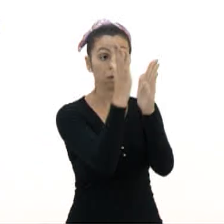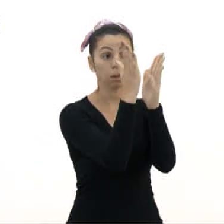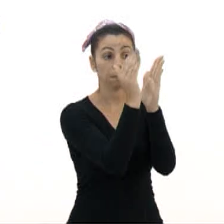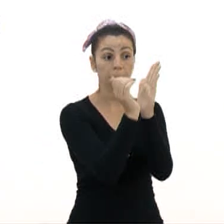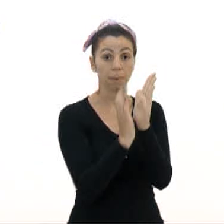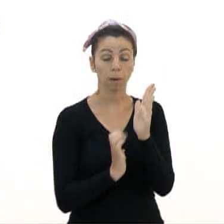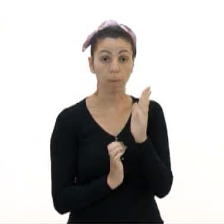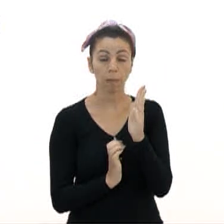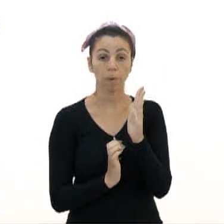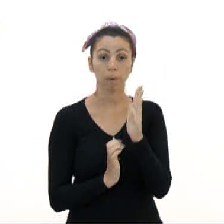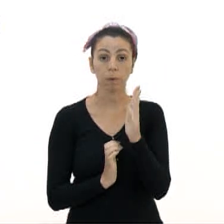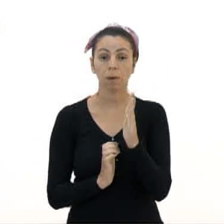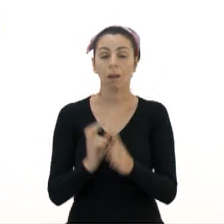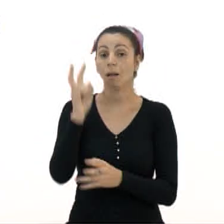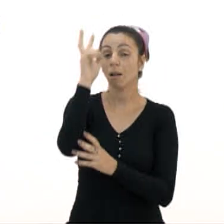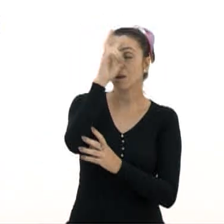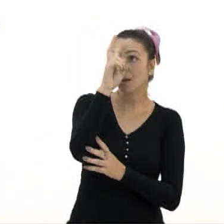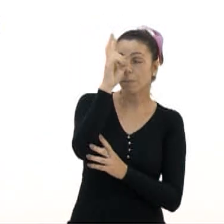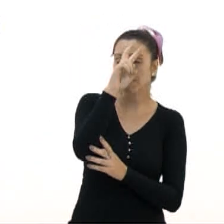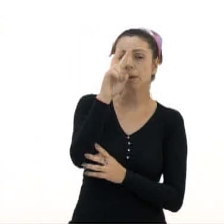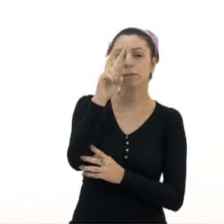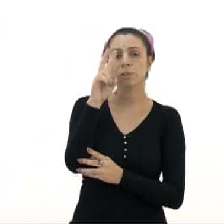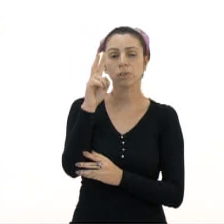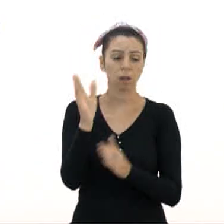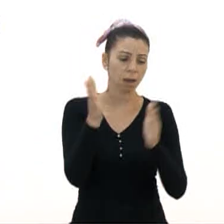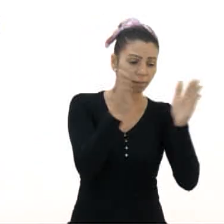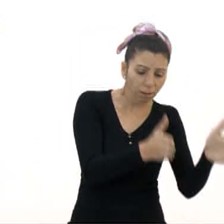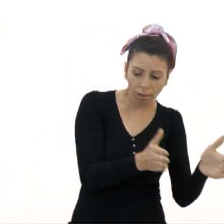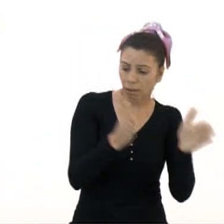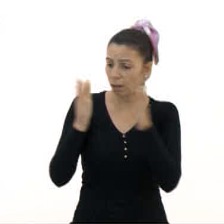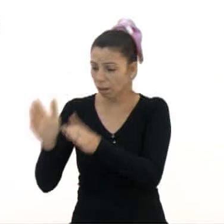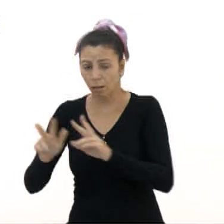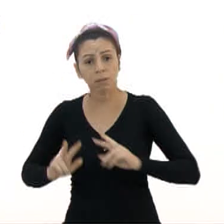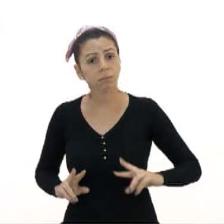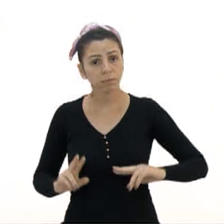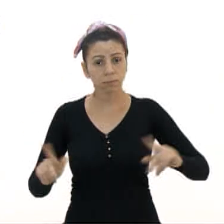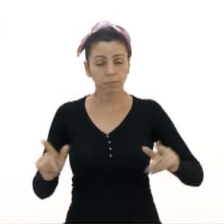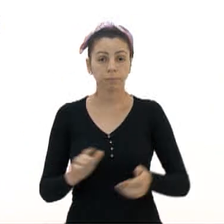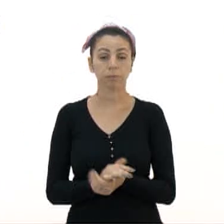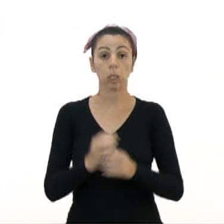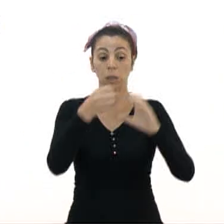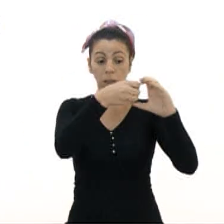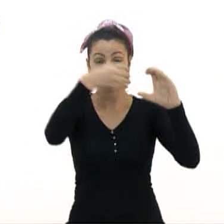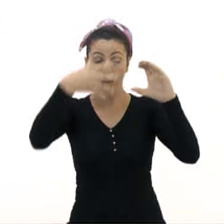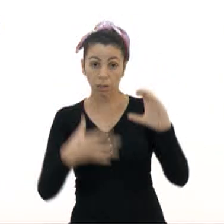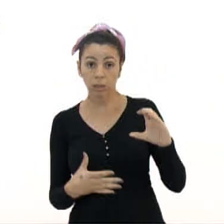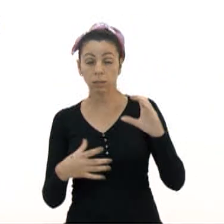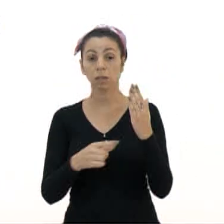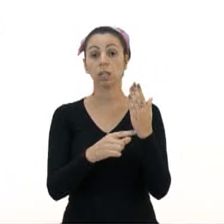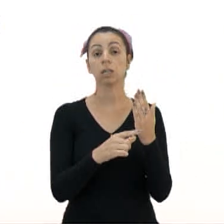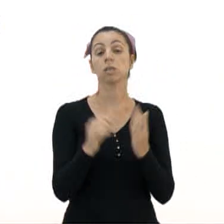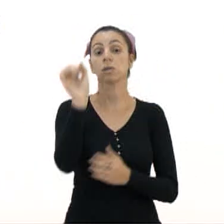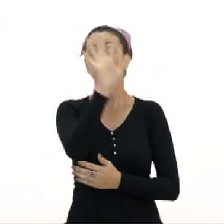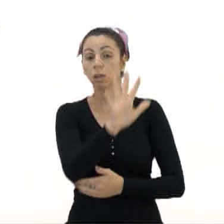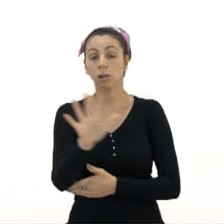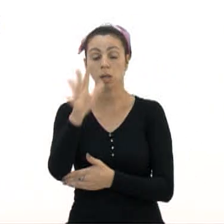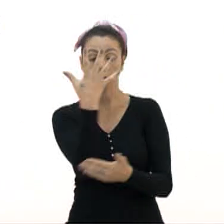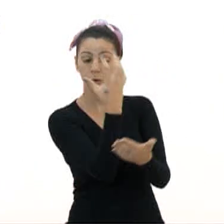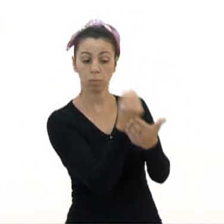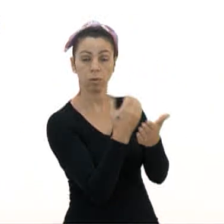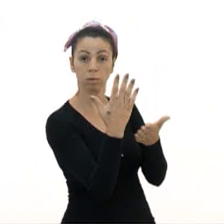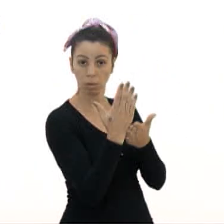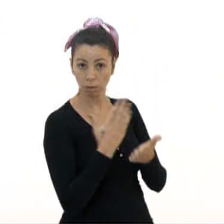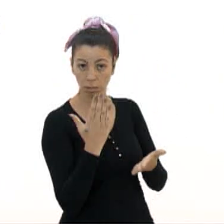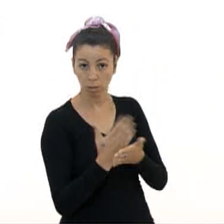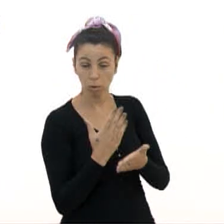aula inteira falando, lá era assim, aqui era assado. Impondo as características dessas obras e anotando em seu